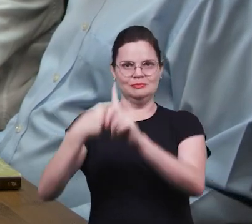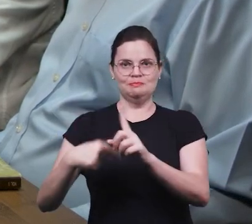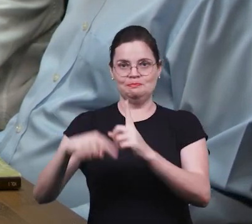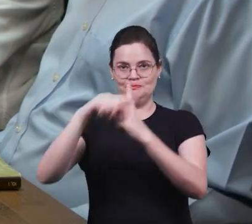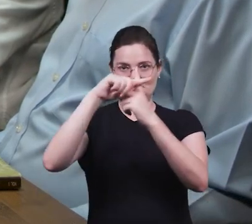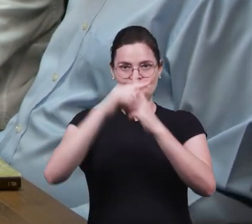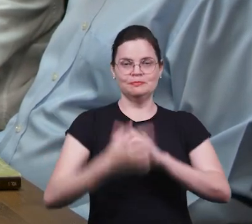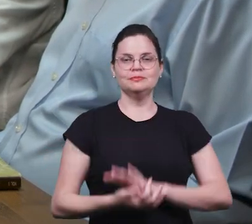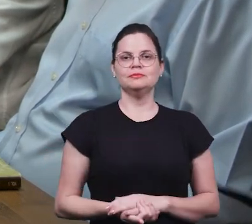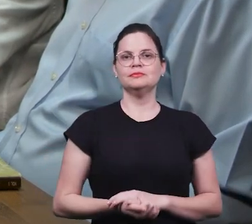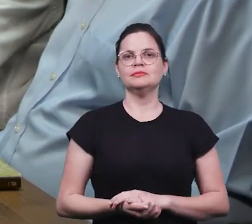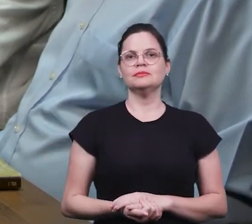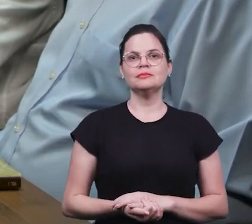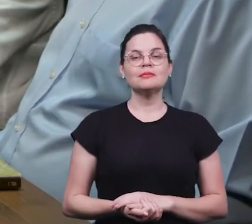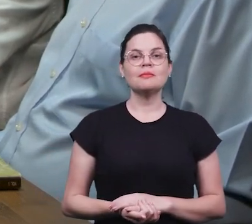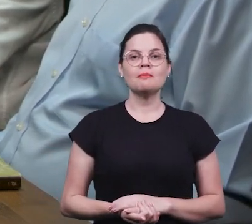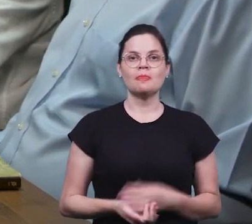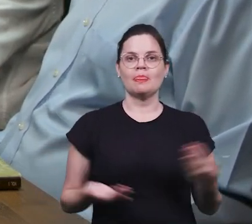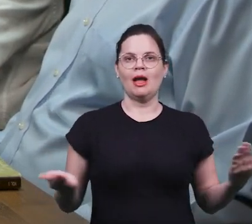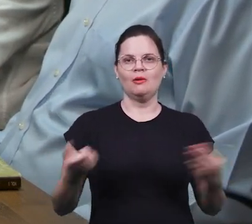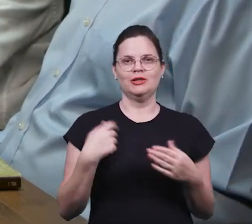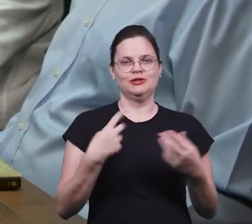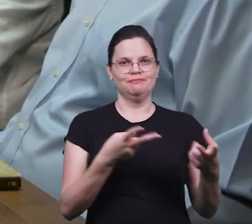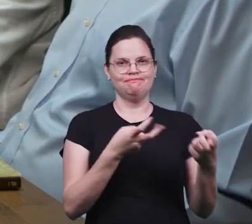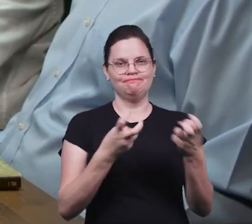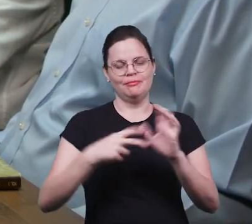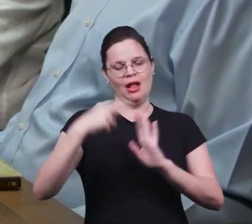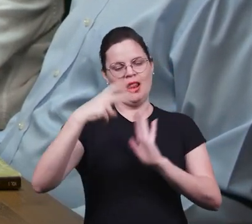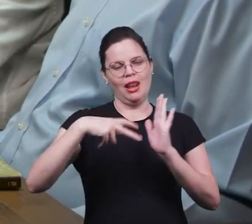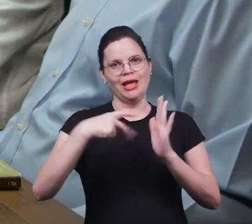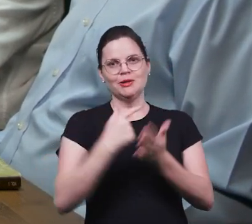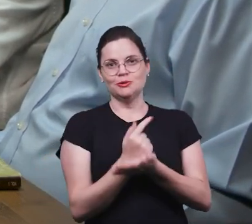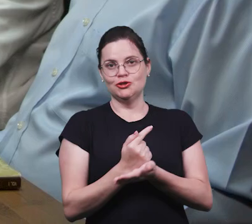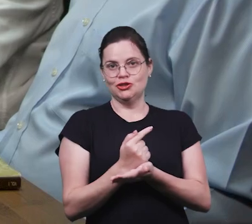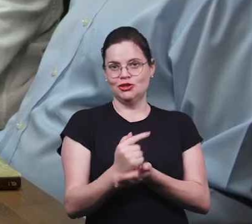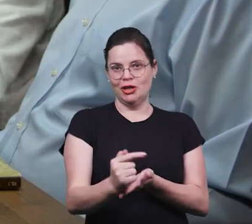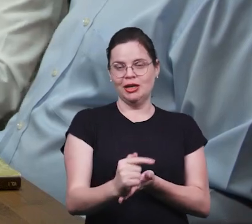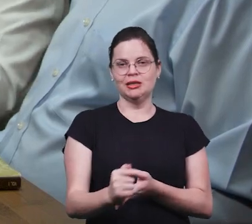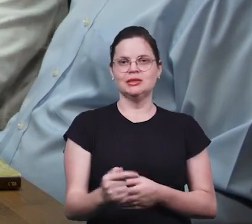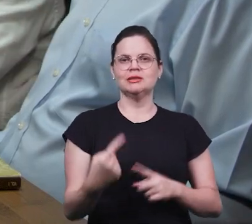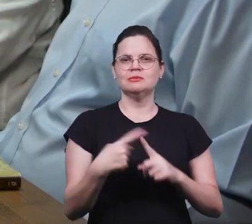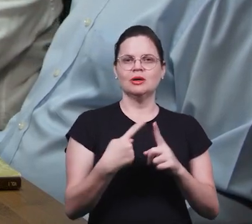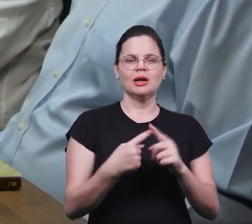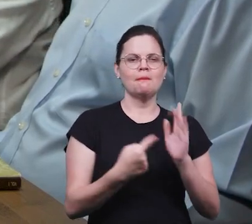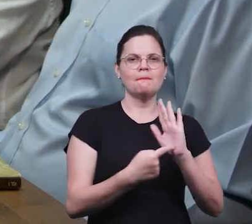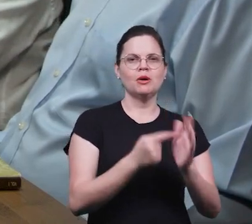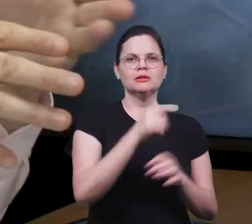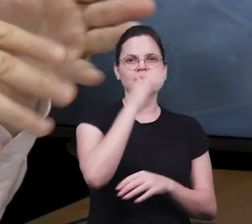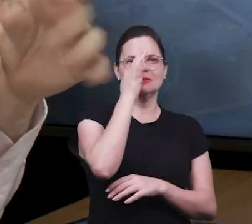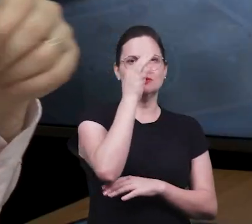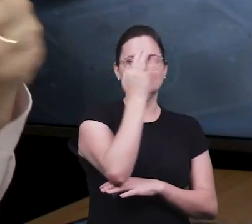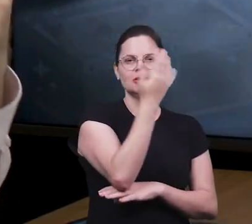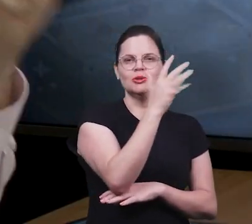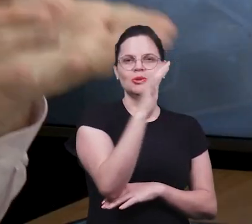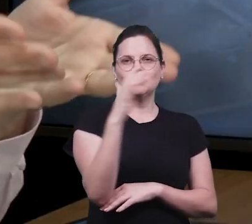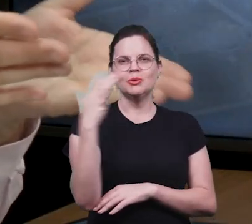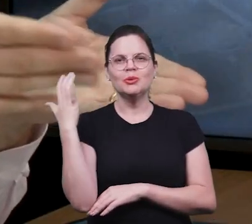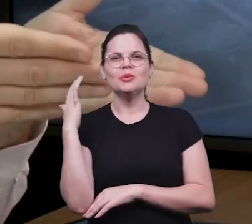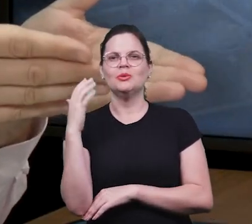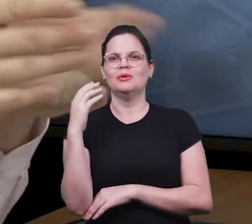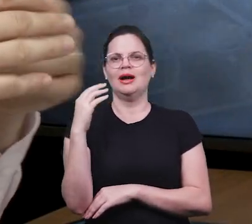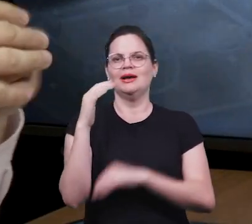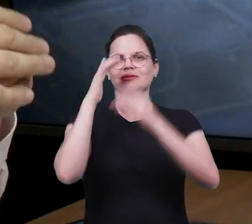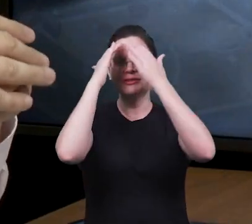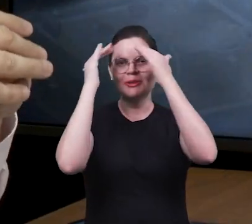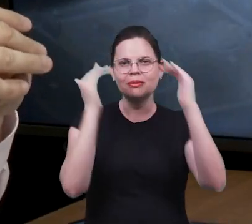vemos aqui os acontecimentos de Gênesis, né? E tudo começa ali no jardim, o homem falha e ele é expulso, falamos